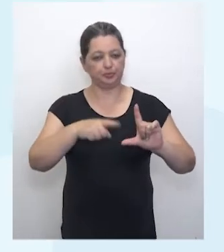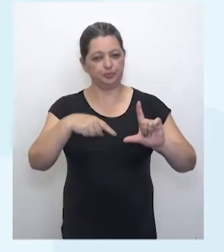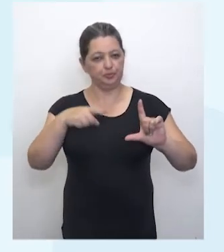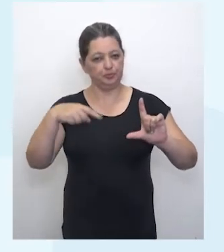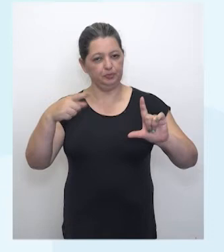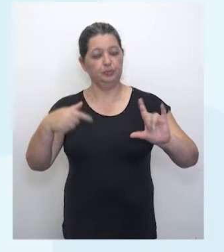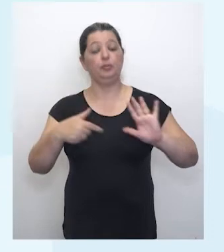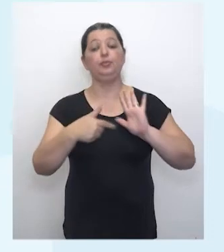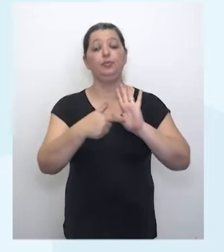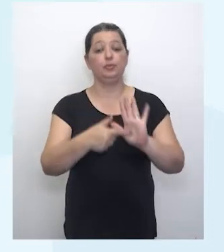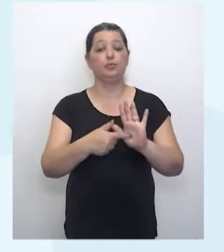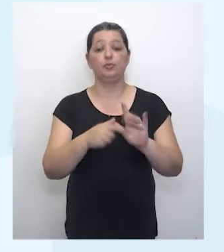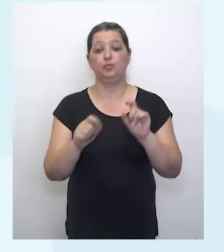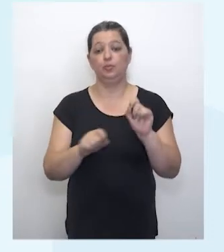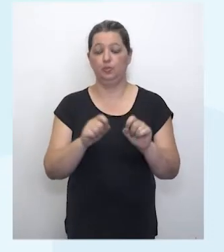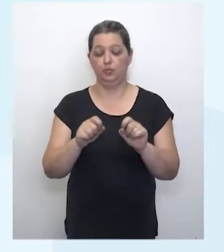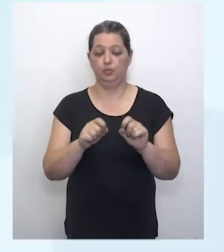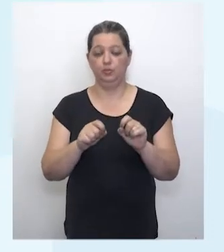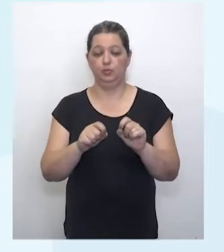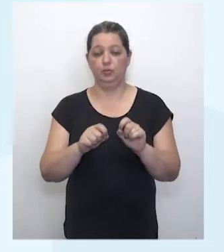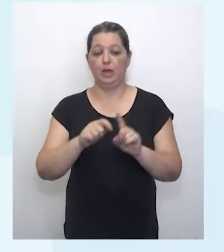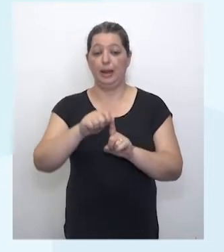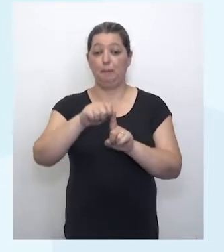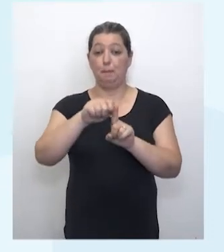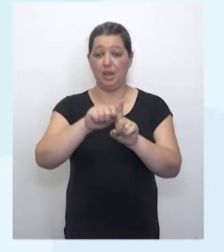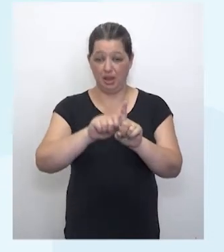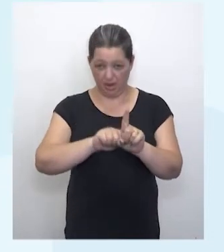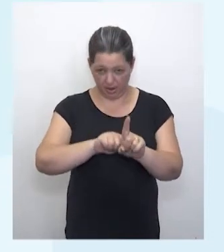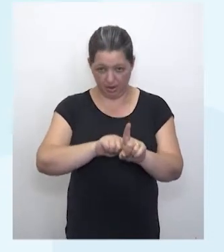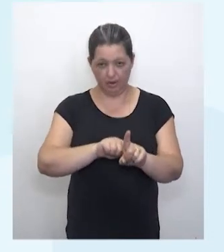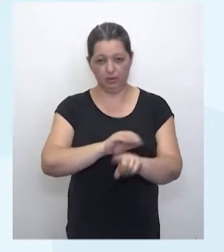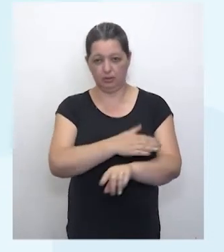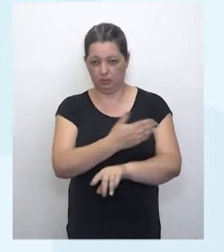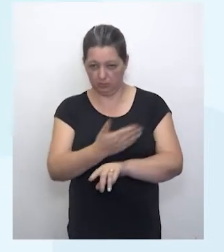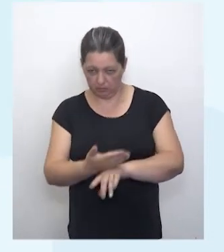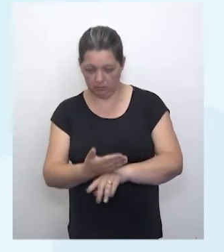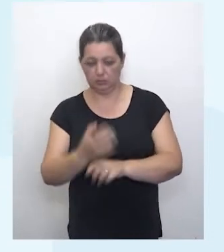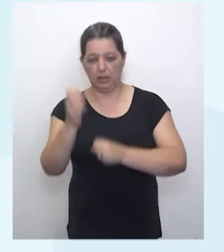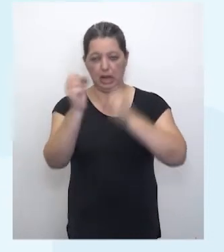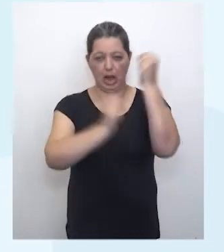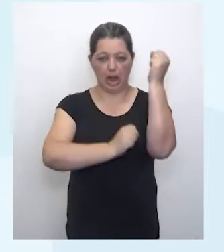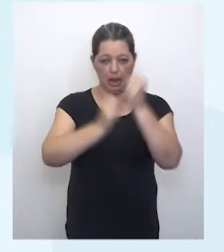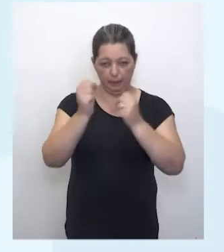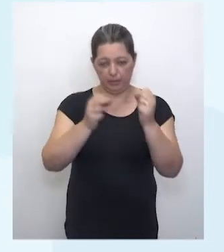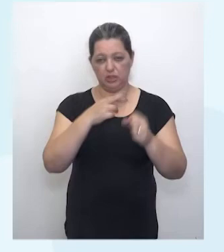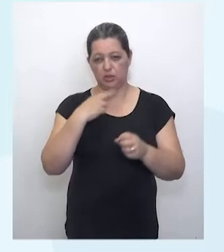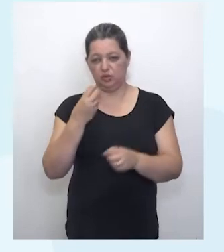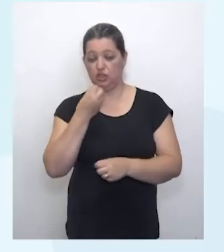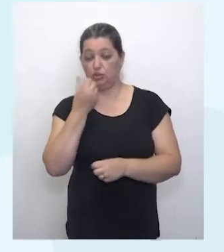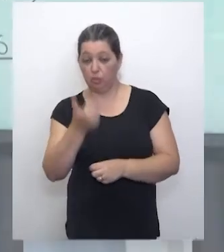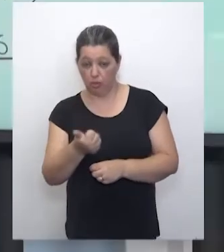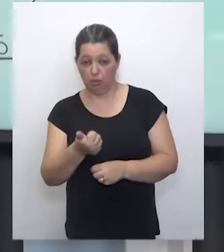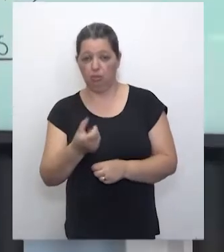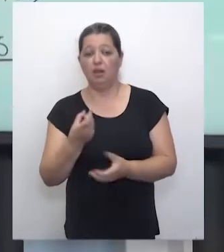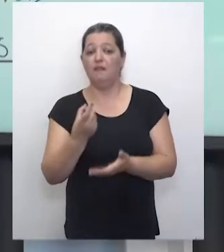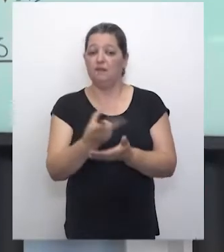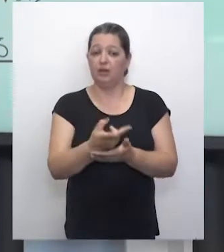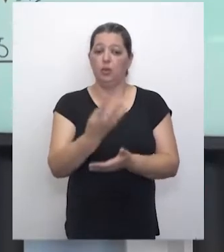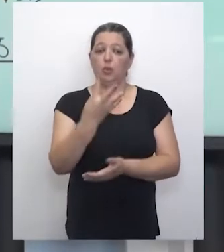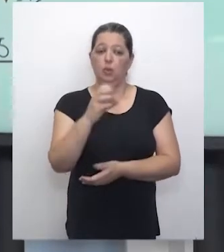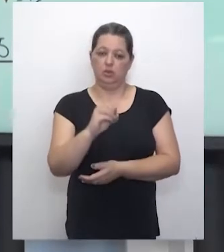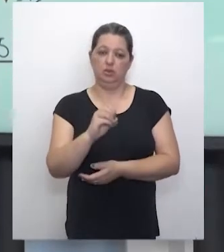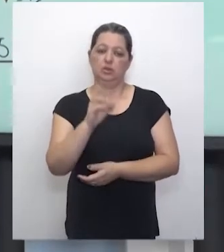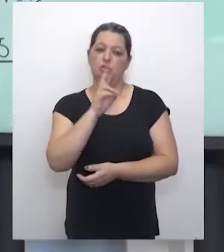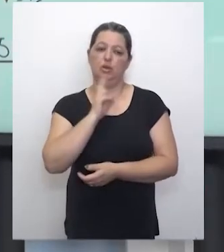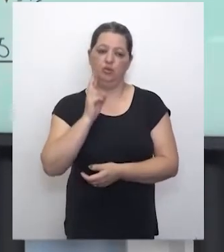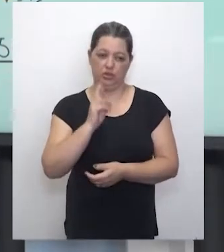me dizendo que neste mês a empresa Sorvete Bom vendeu 400 sorvetes.